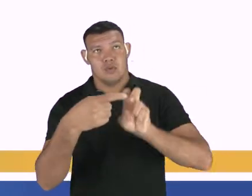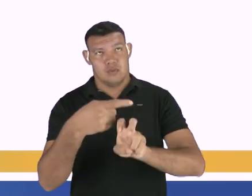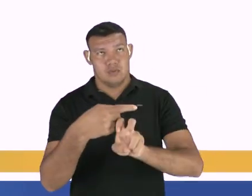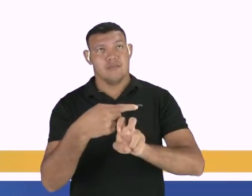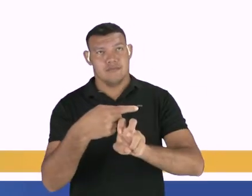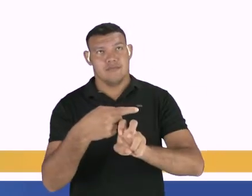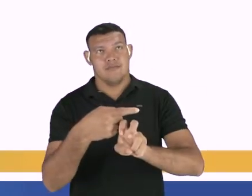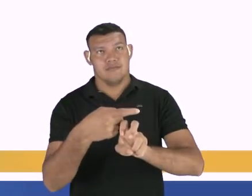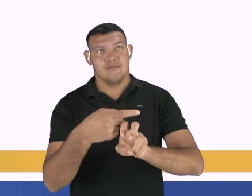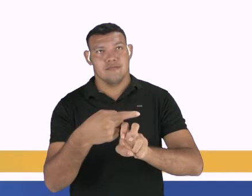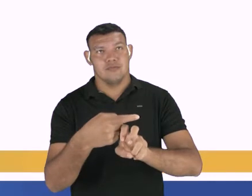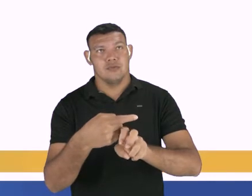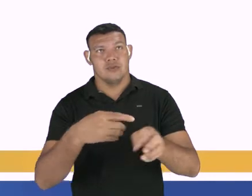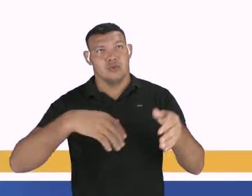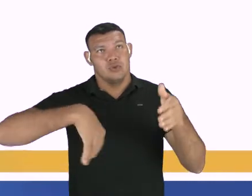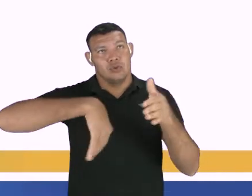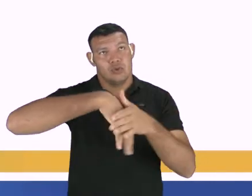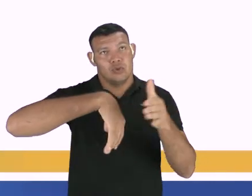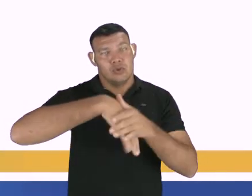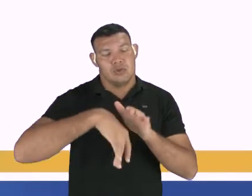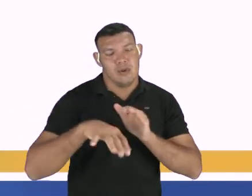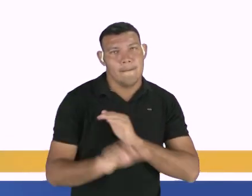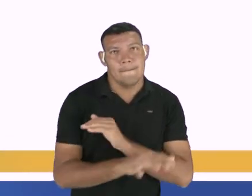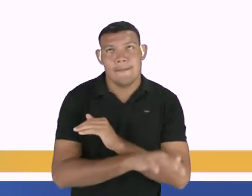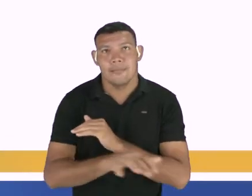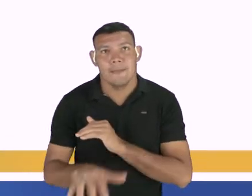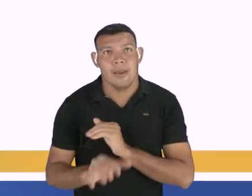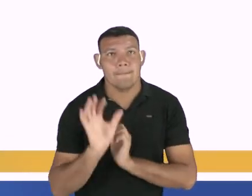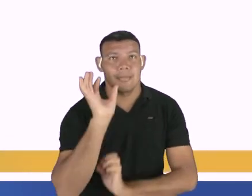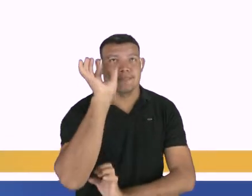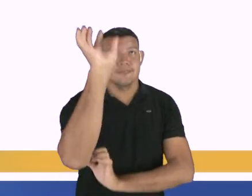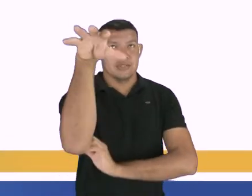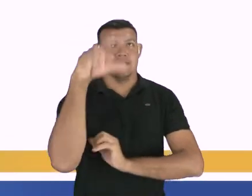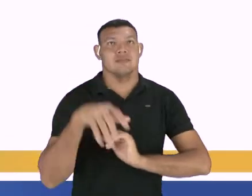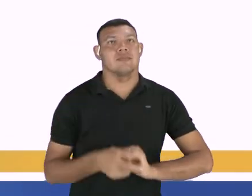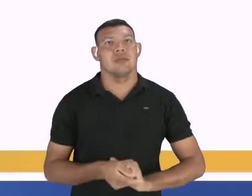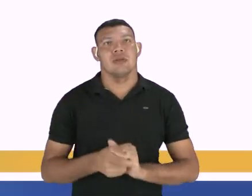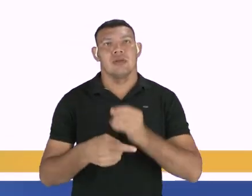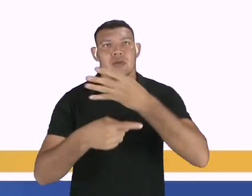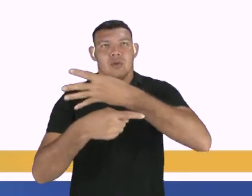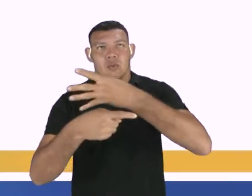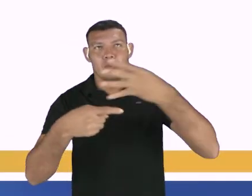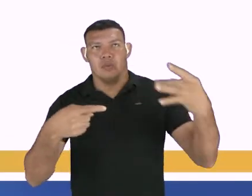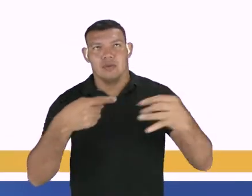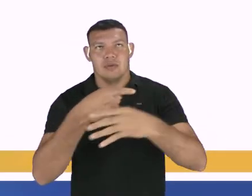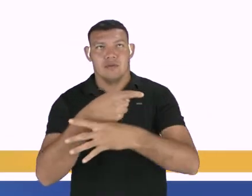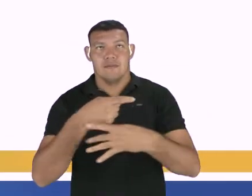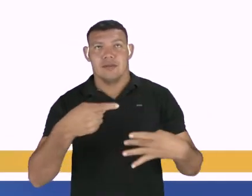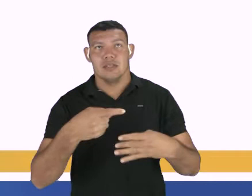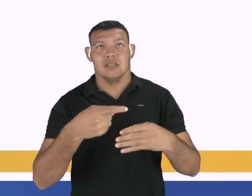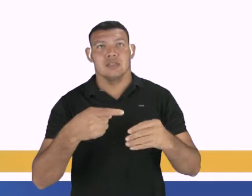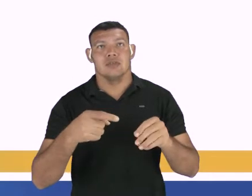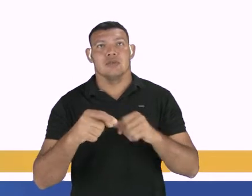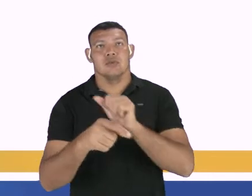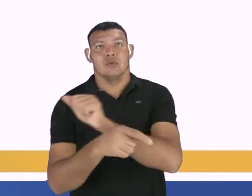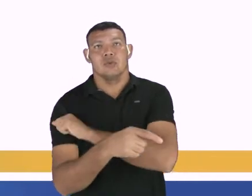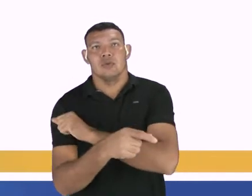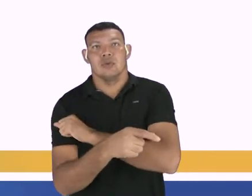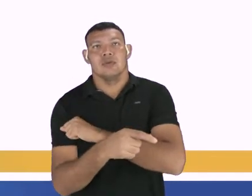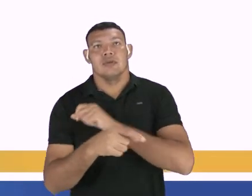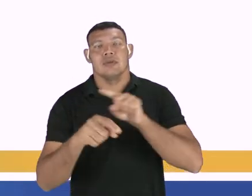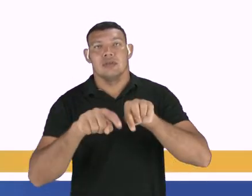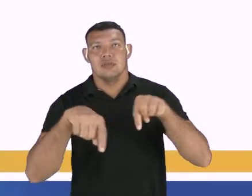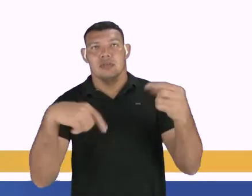4/6 da turma jogam algum esporte durante o intervalo, e desses que jogam, 4/5